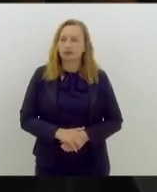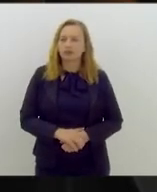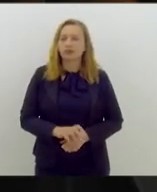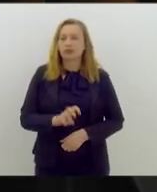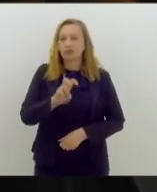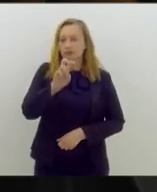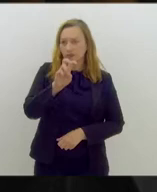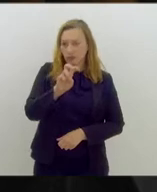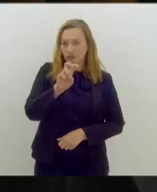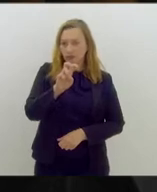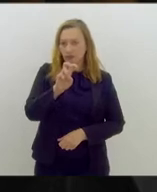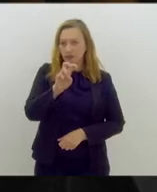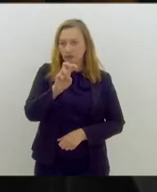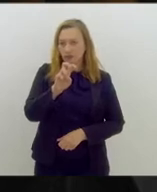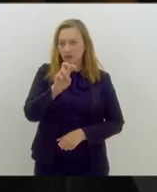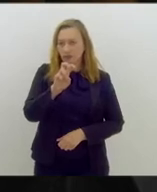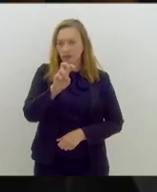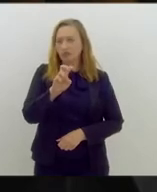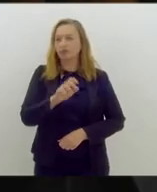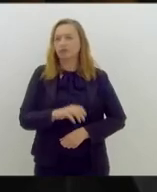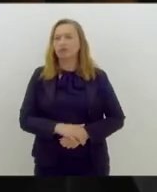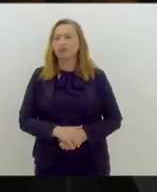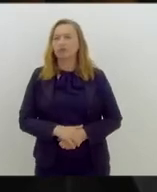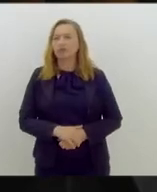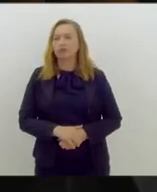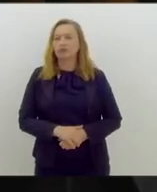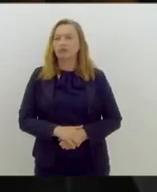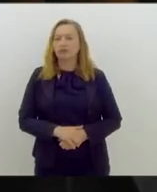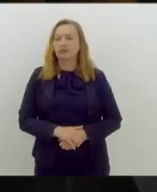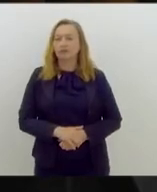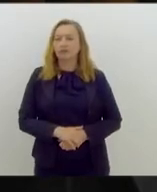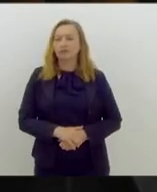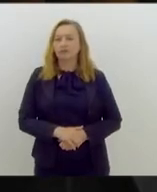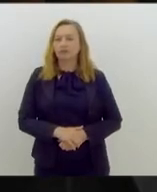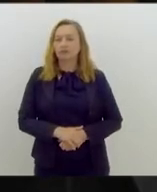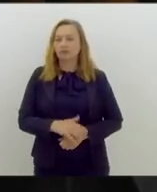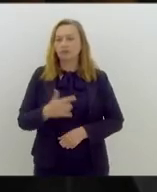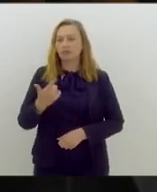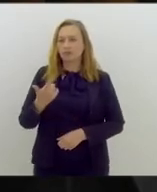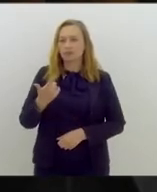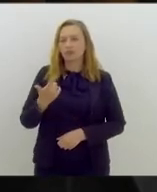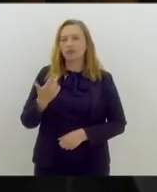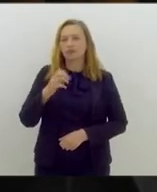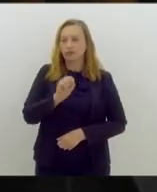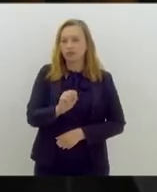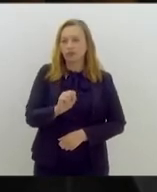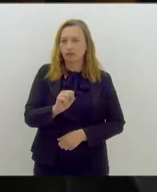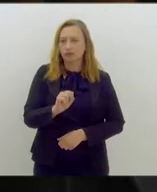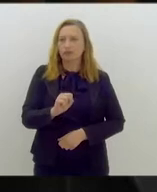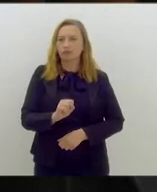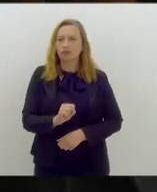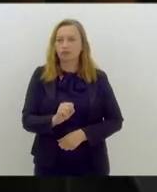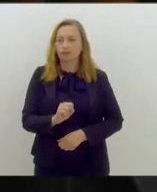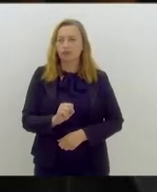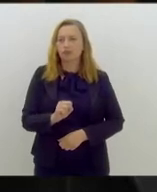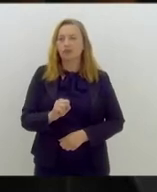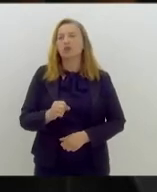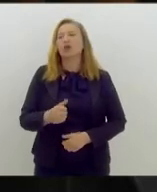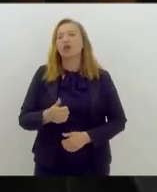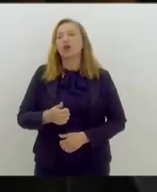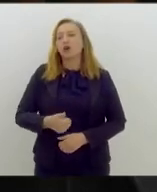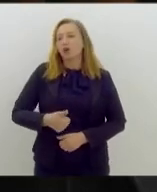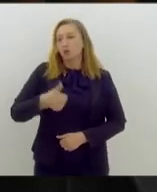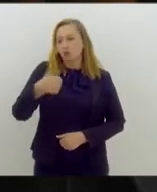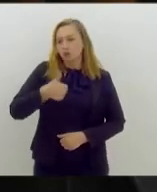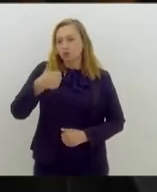o sexto e três majoritários um de vício governador